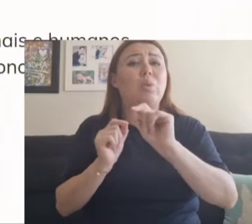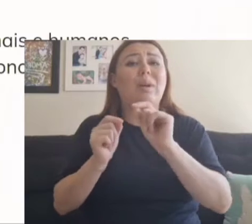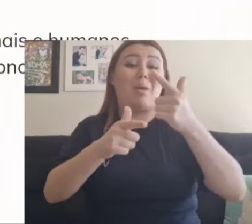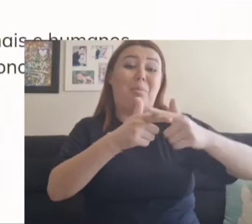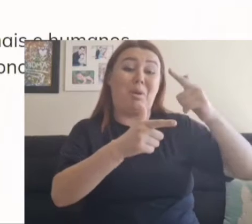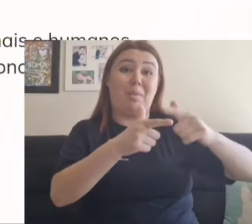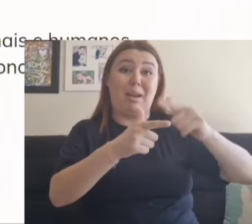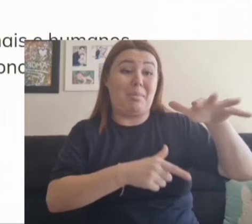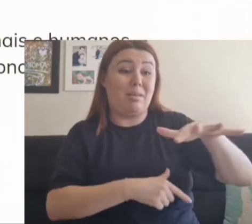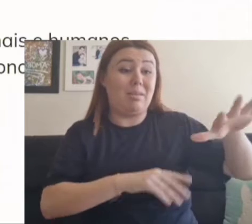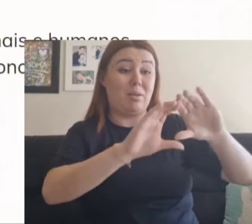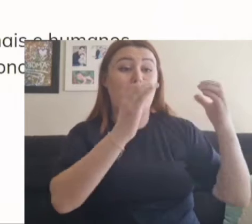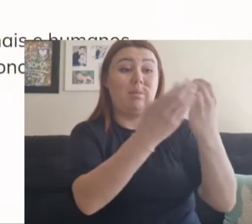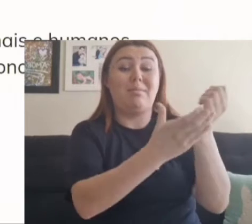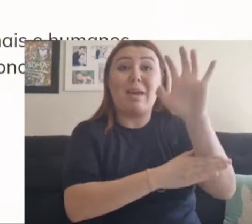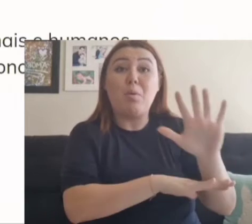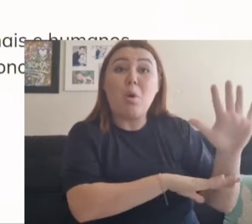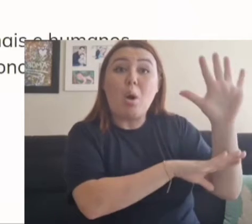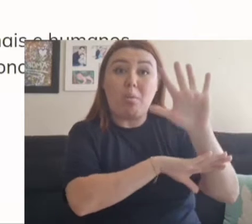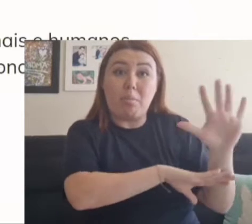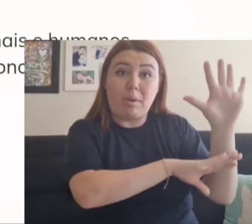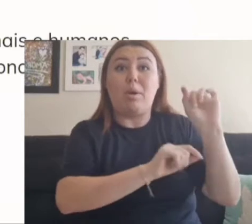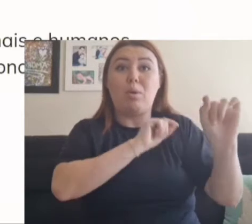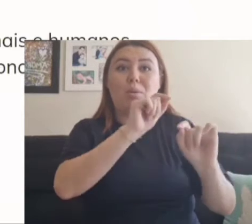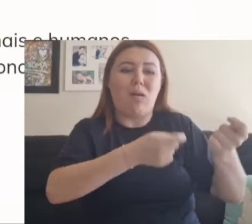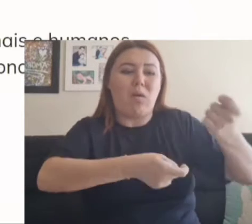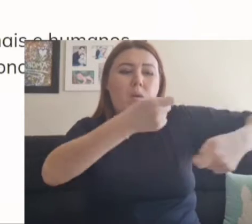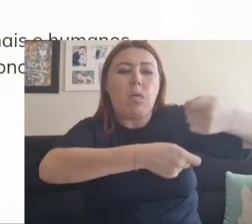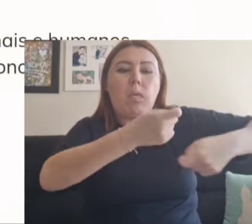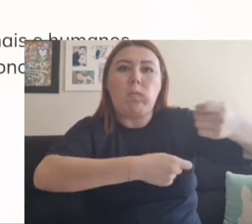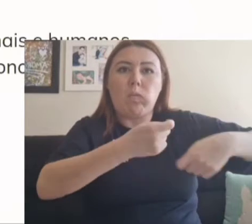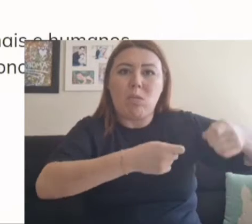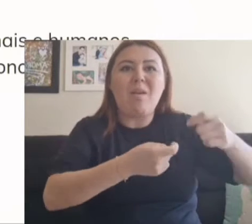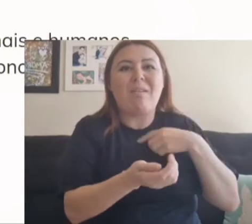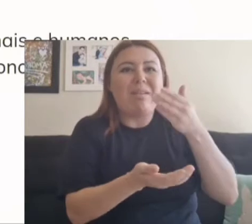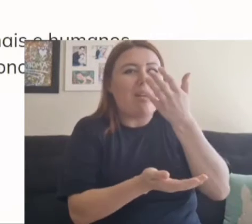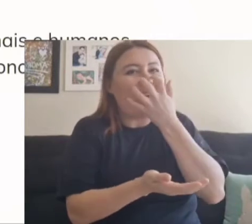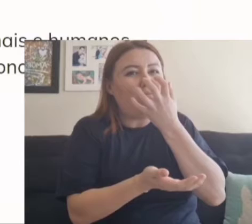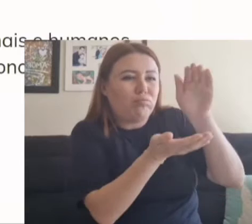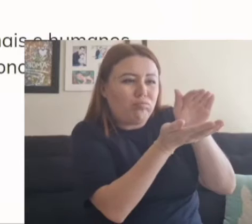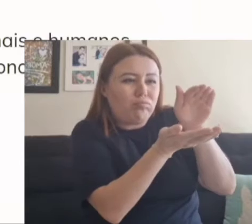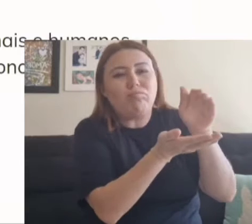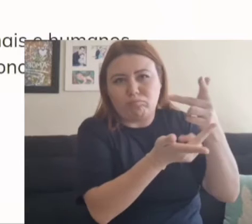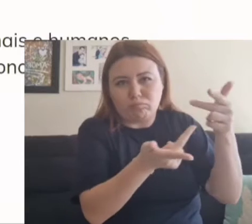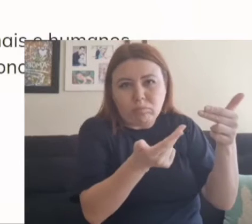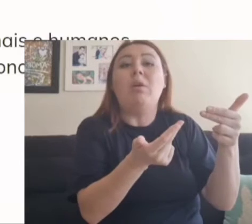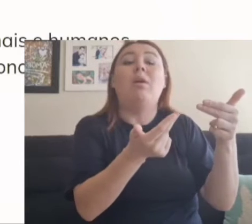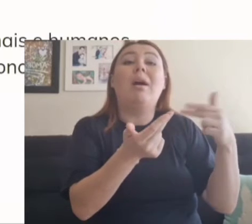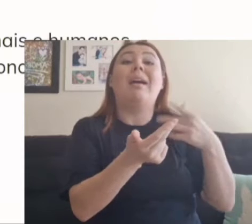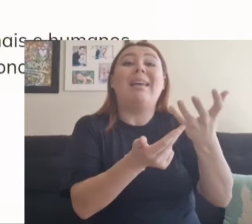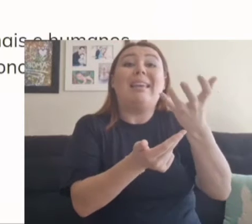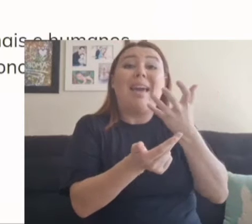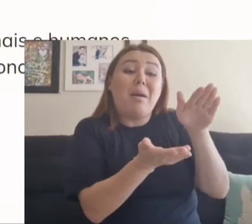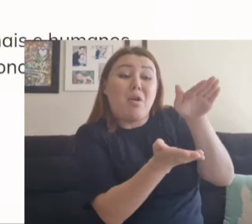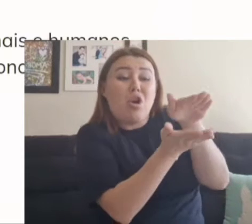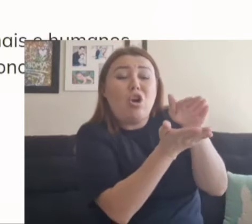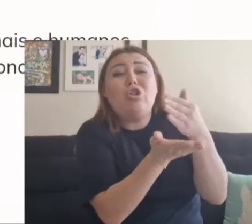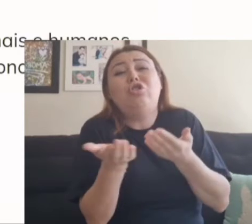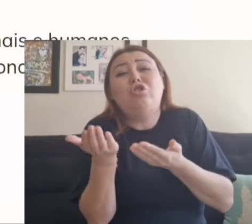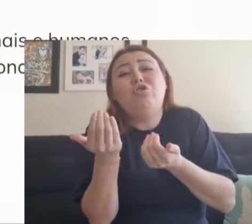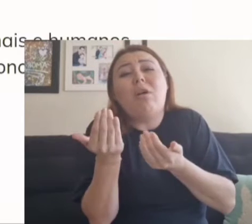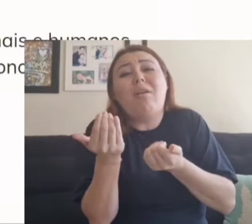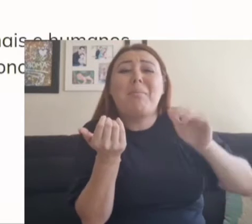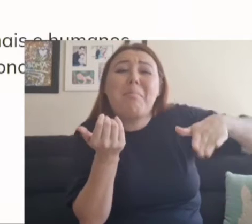Então, o artigo surgiu de um problema que existe na comunidade europeia, que é o tráfico de filhotes de animais de raça para pessoas que buscam animais